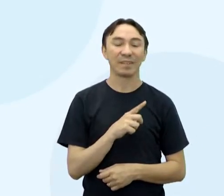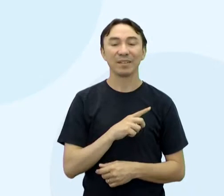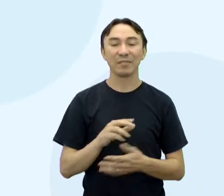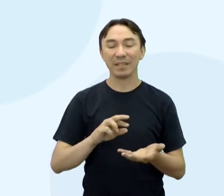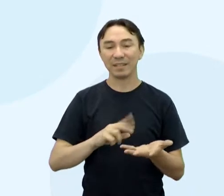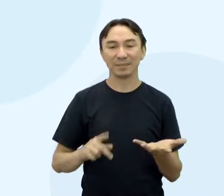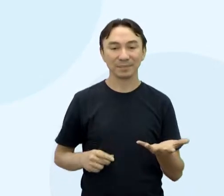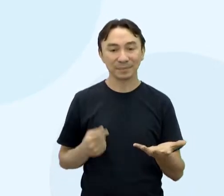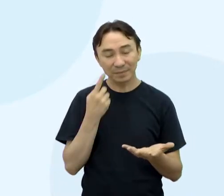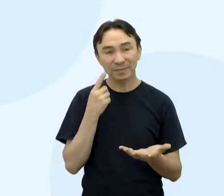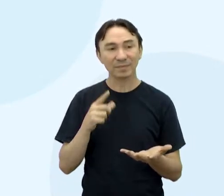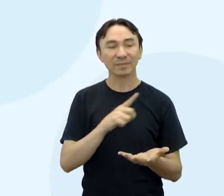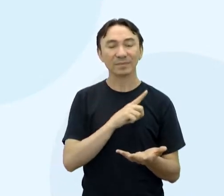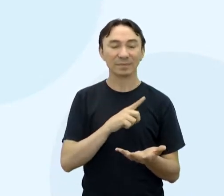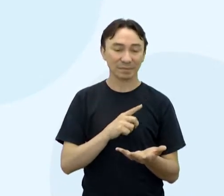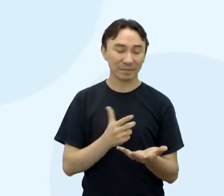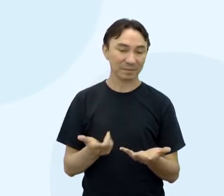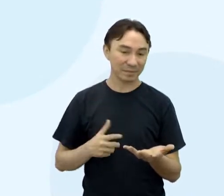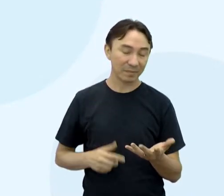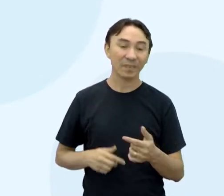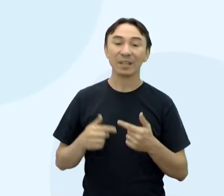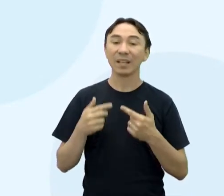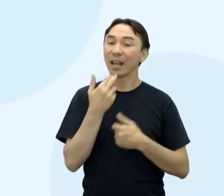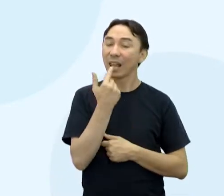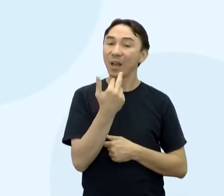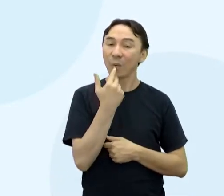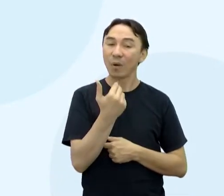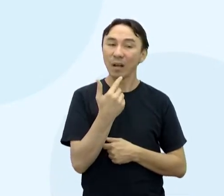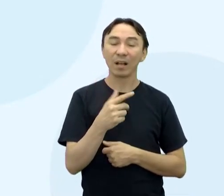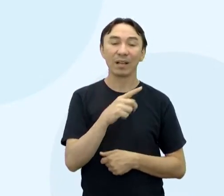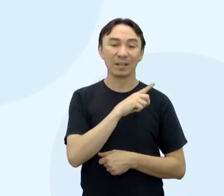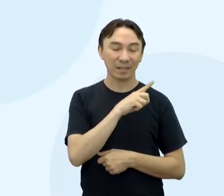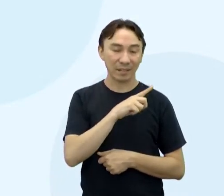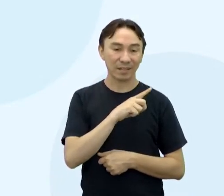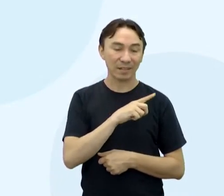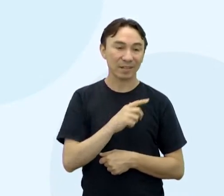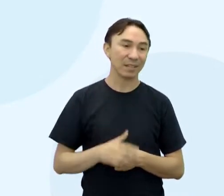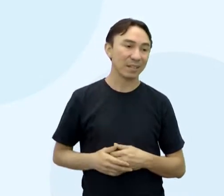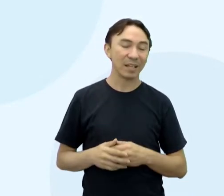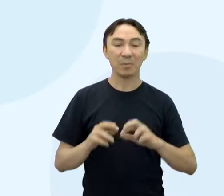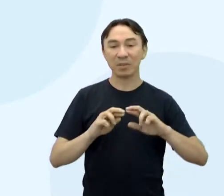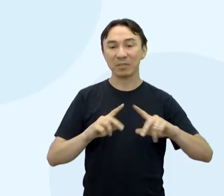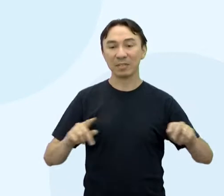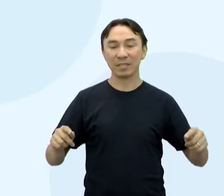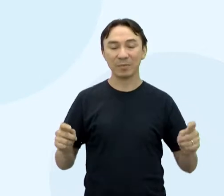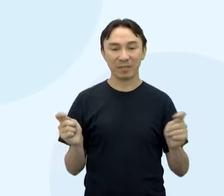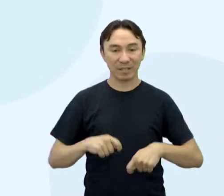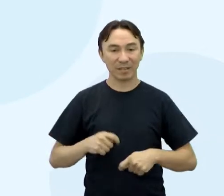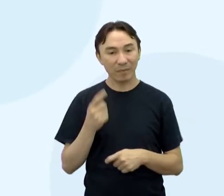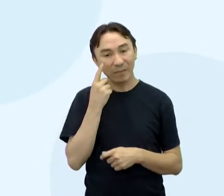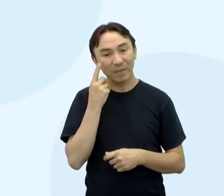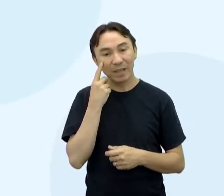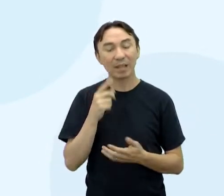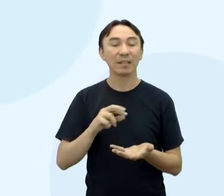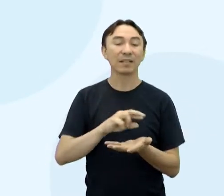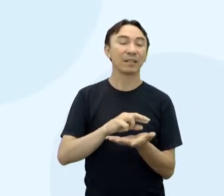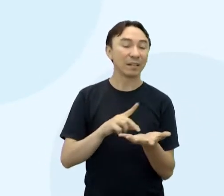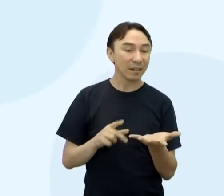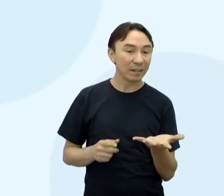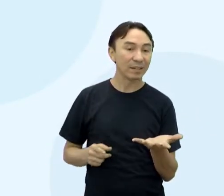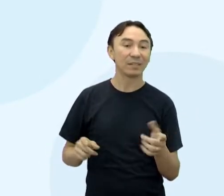aprofundamento sobre a compreensão das línguas como fenômeno geopolítico, histórico, cultural, social,